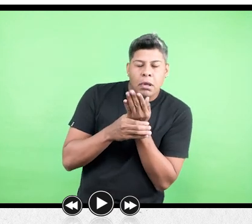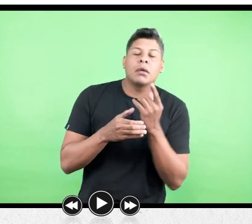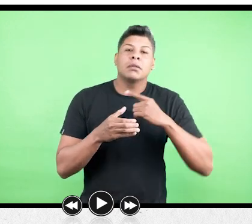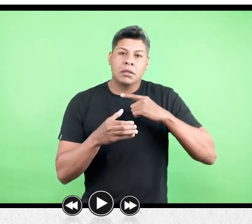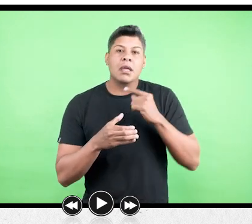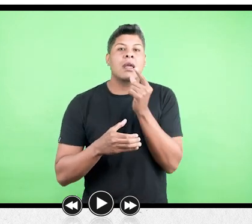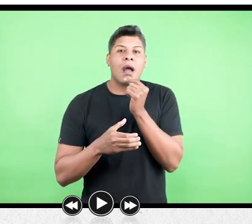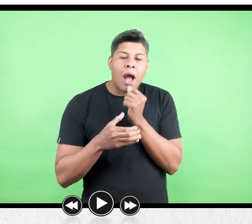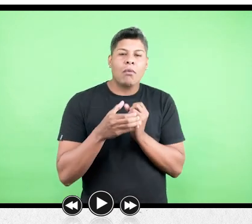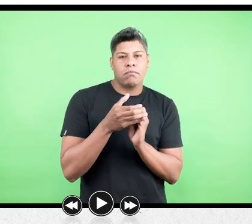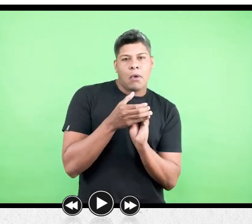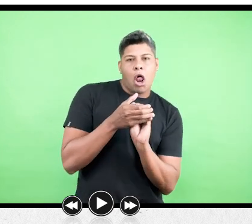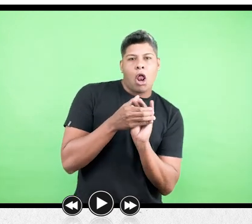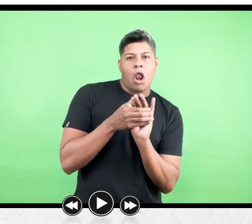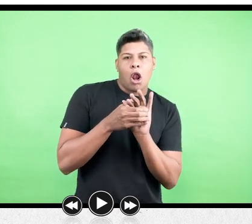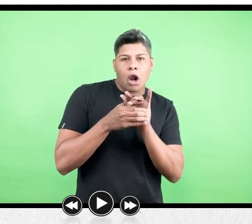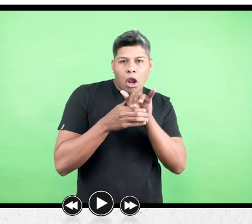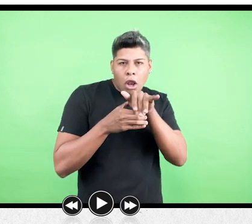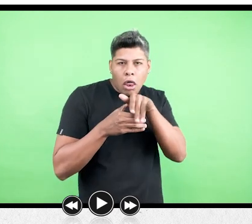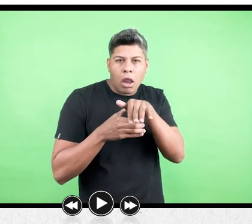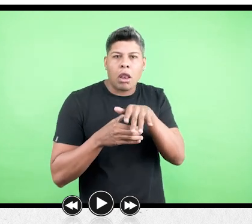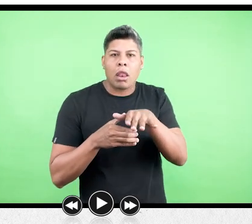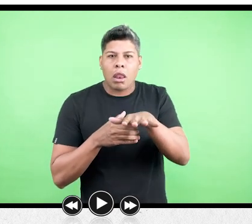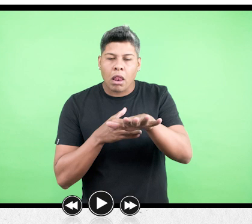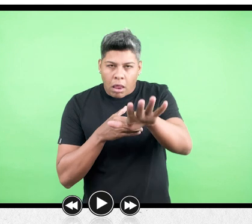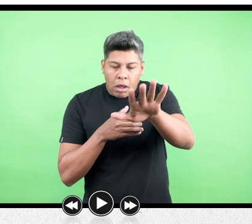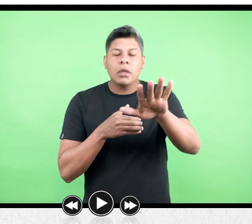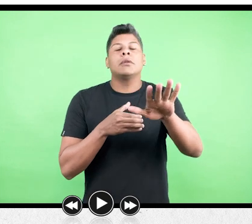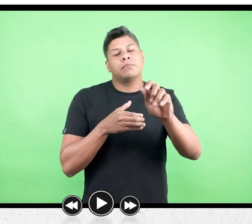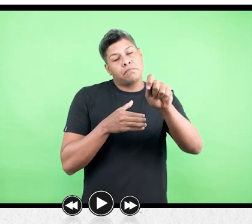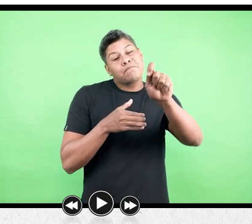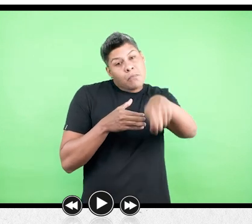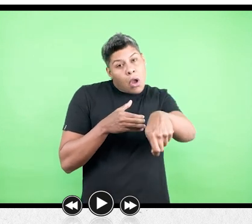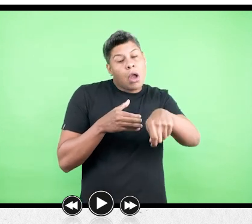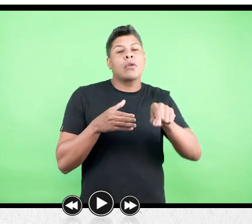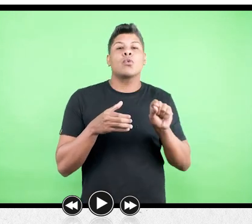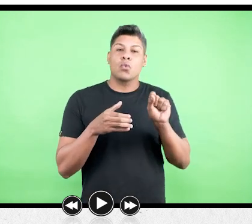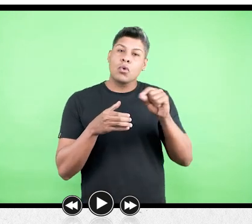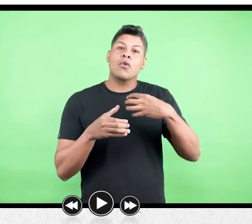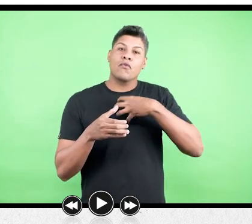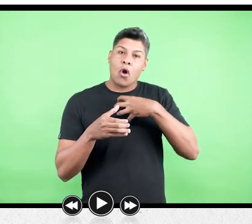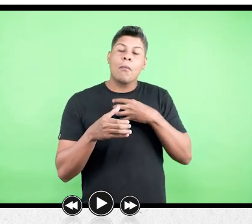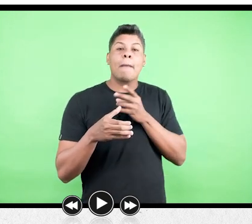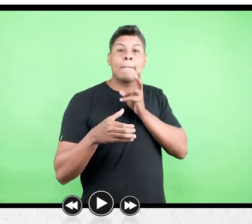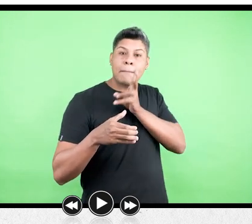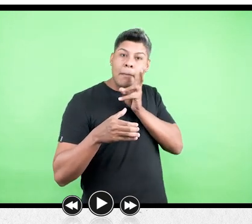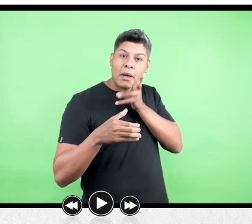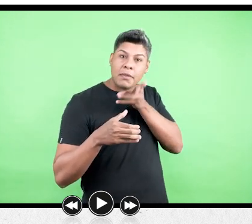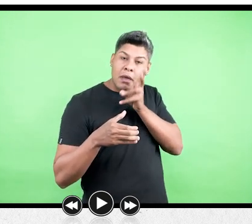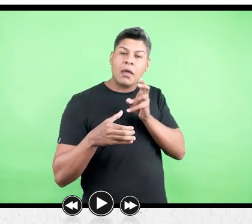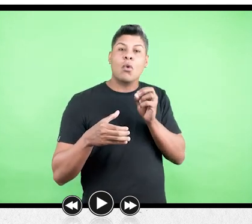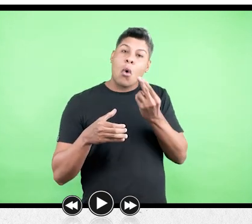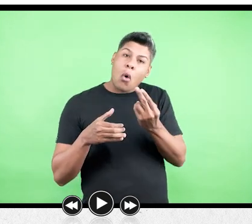água extravasando e, quando ela é descarregada, ela pode ser de forma permanente,